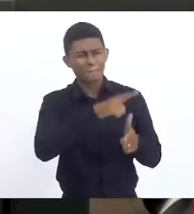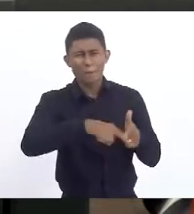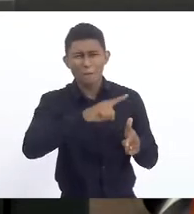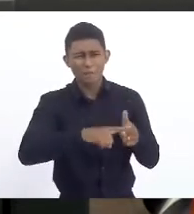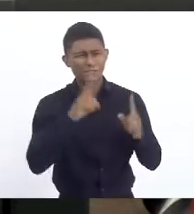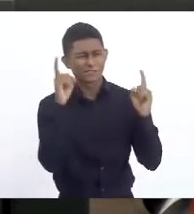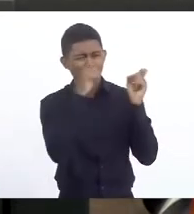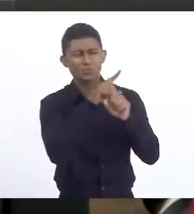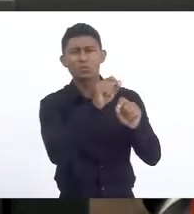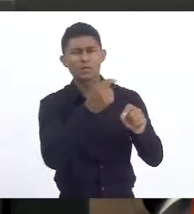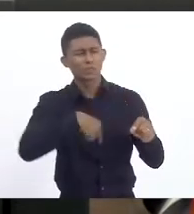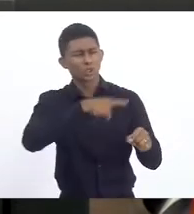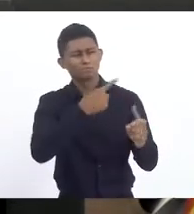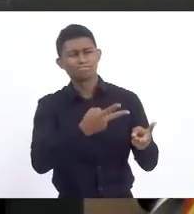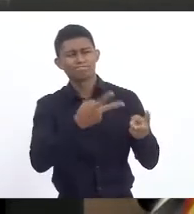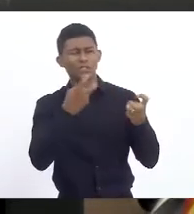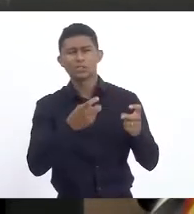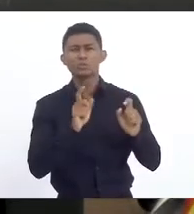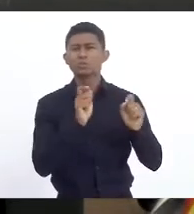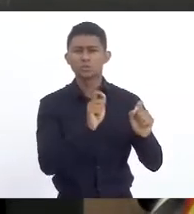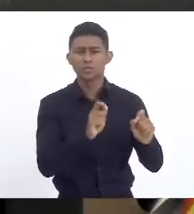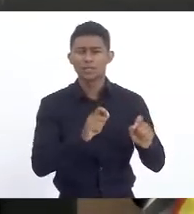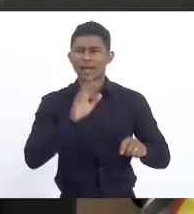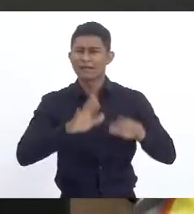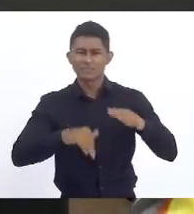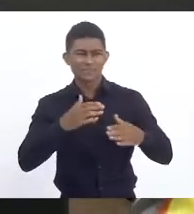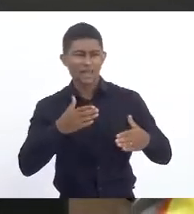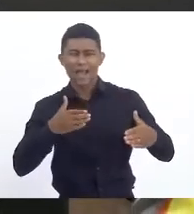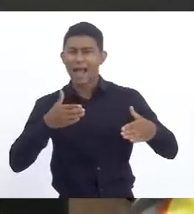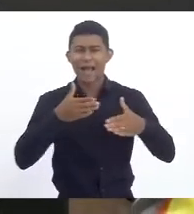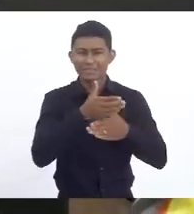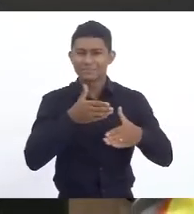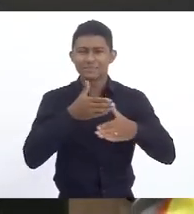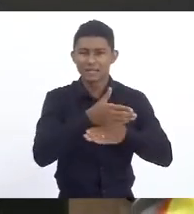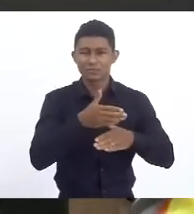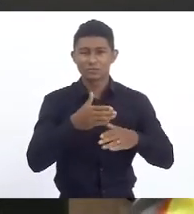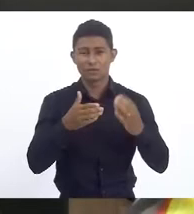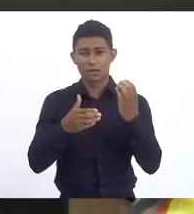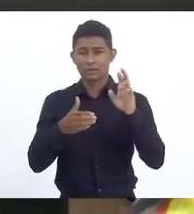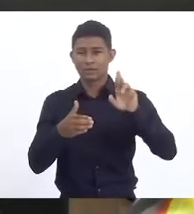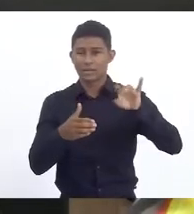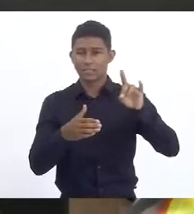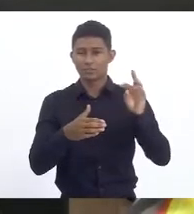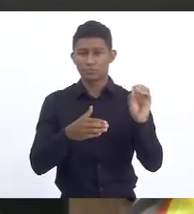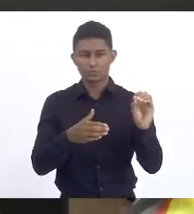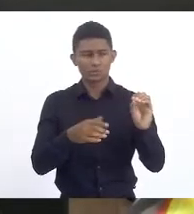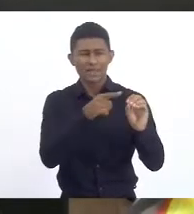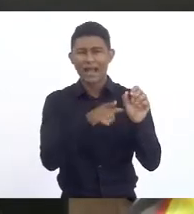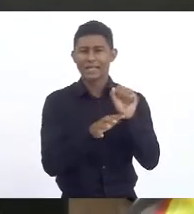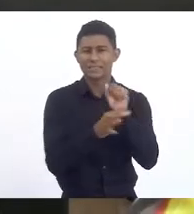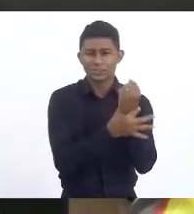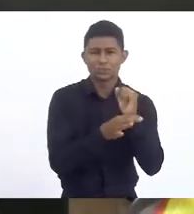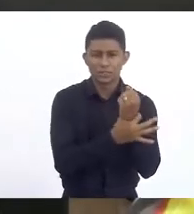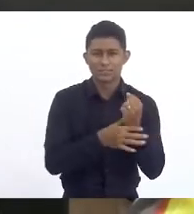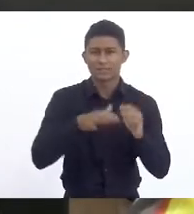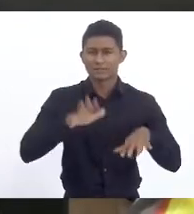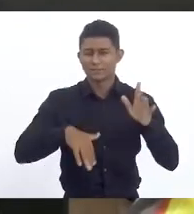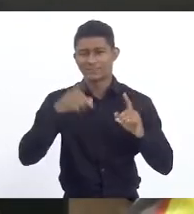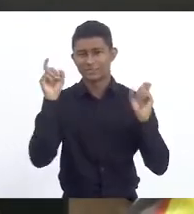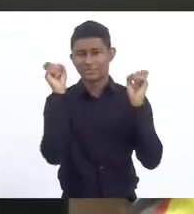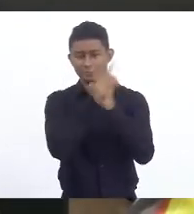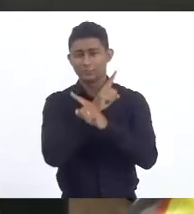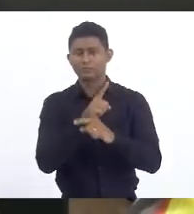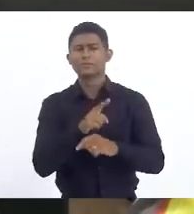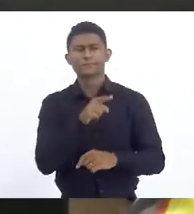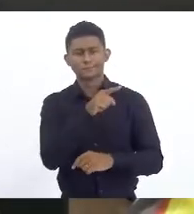tema é justamente no acesso ao crédito, é o que tange a composição de garantias. Né. É um aspecto muito relevante.